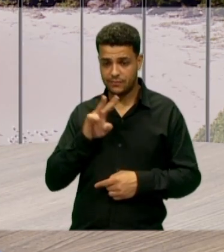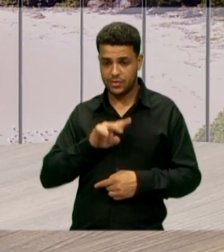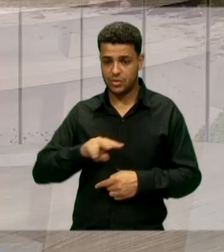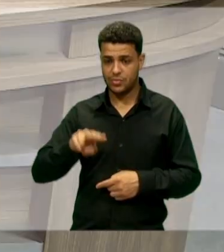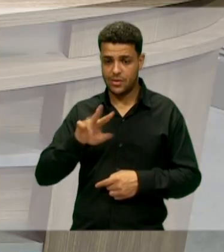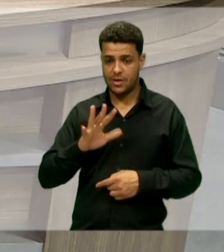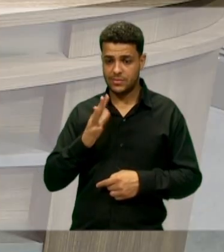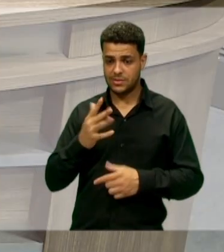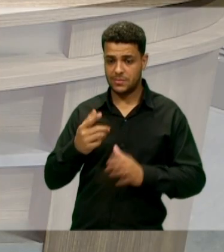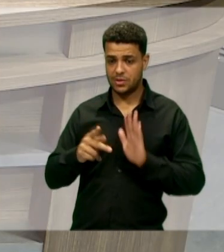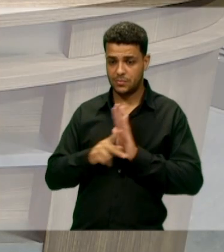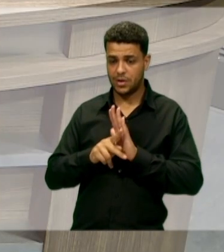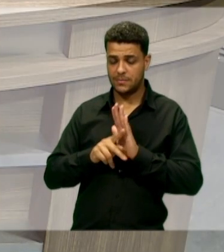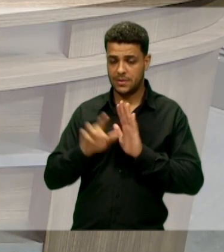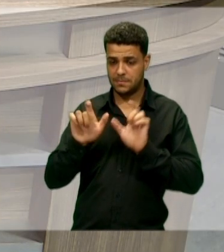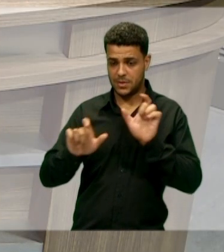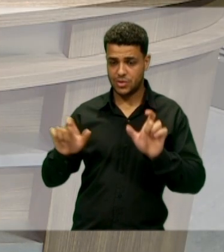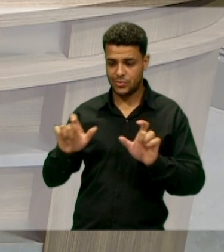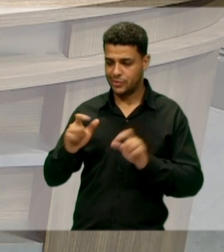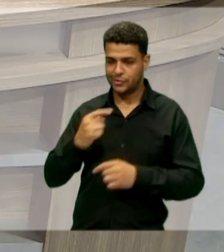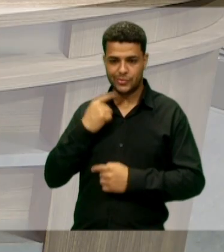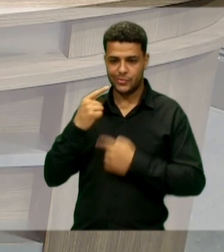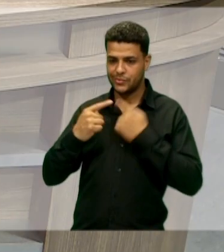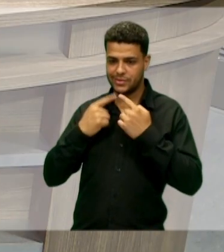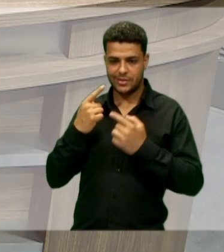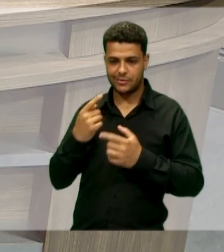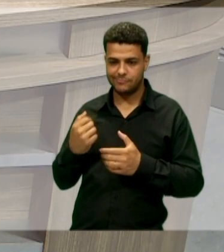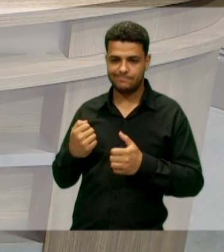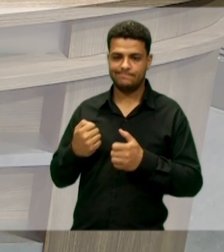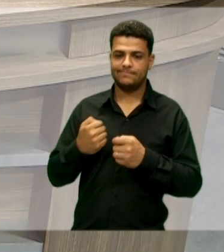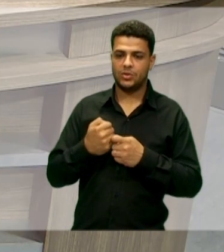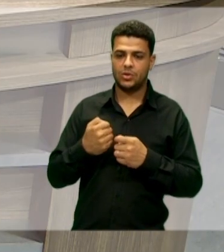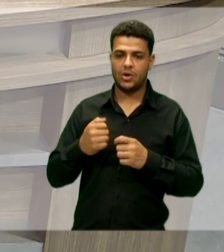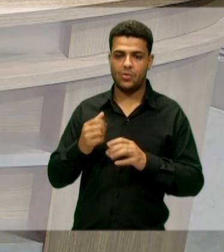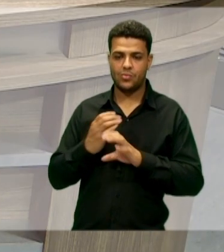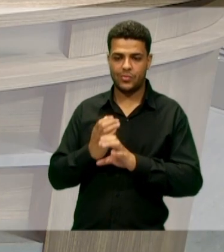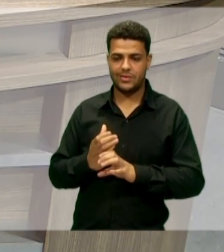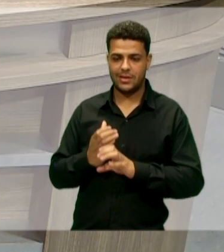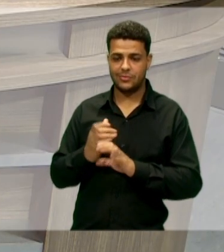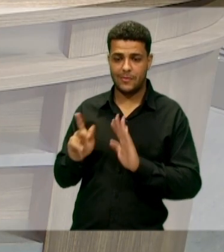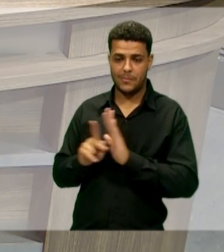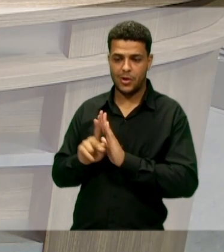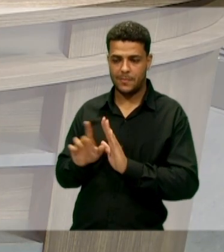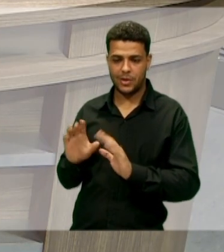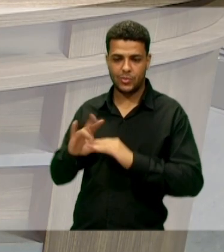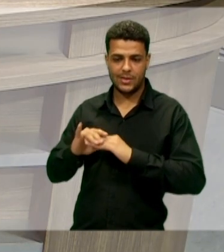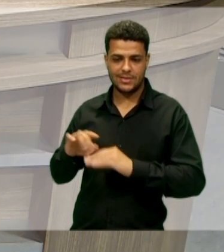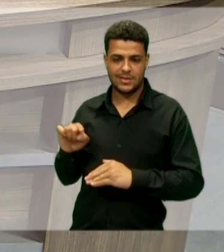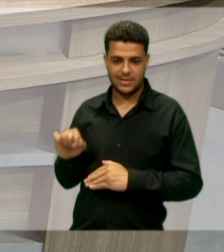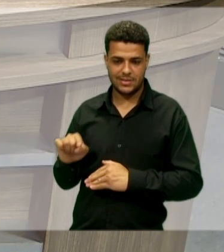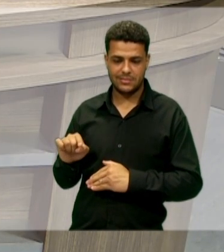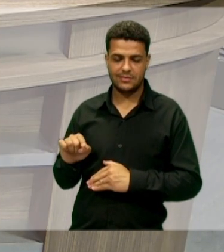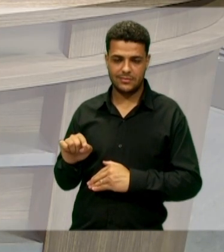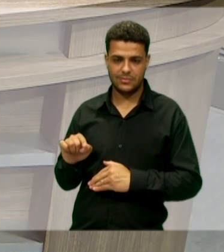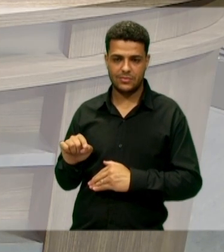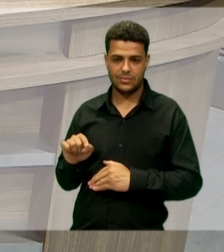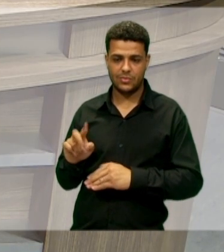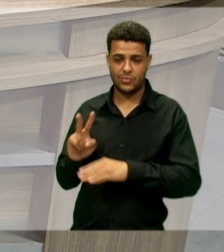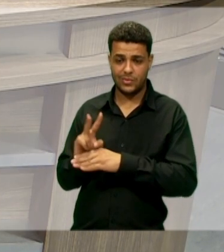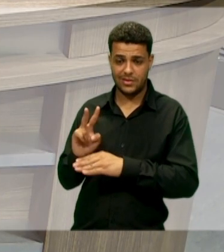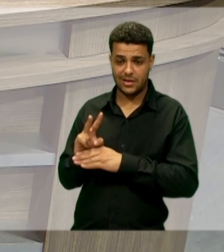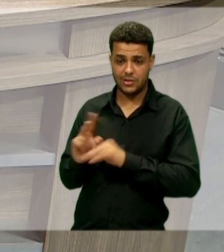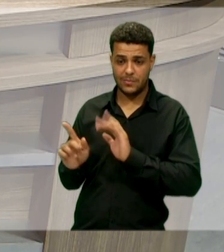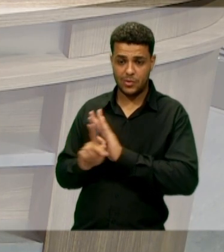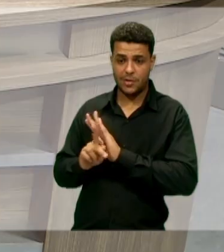que acabam não resistindo ao tratamento, e não a doença em si, porque o tratamento com a quimioterapia ele pode ser muito